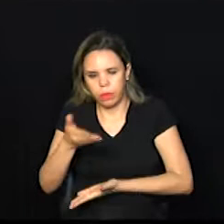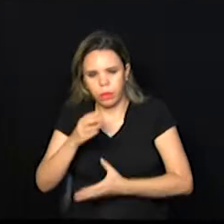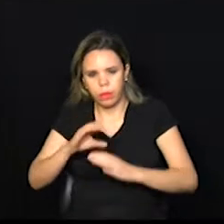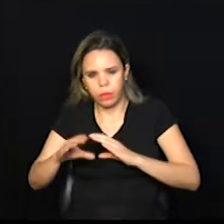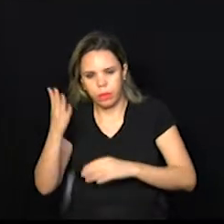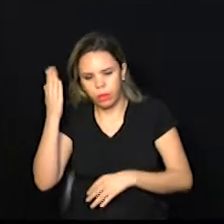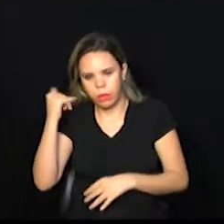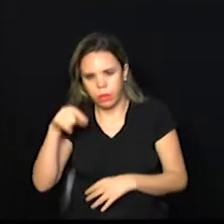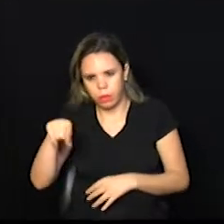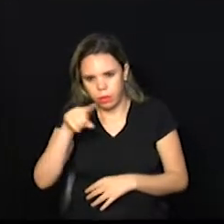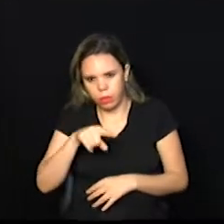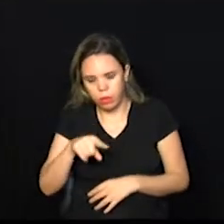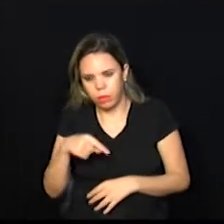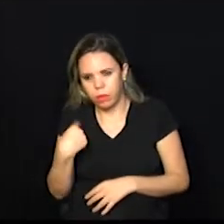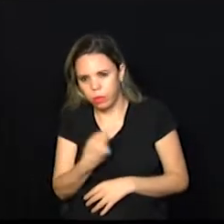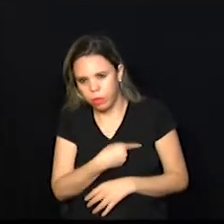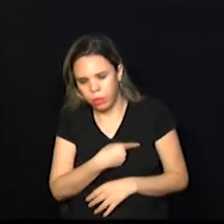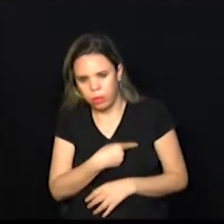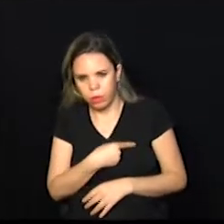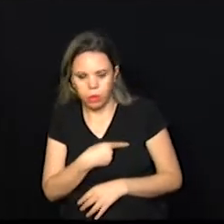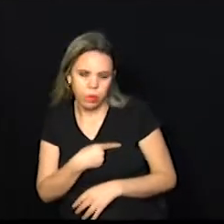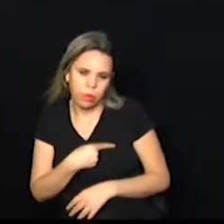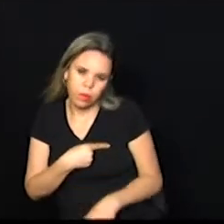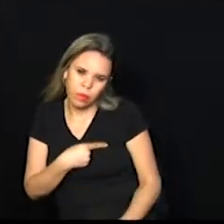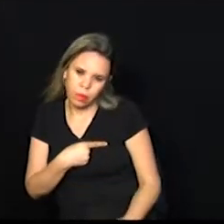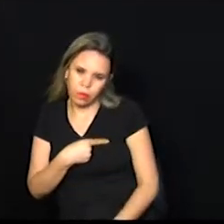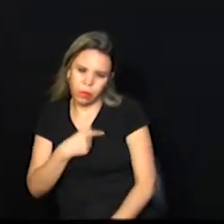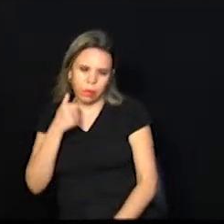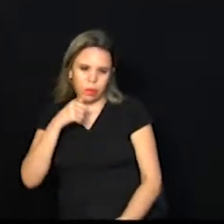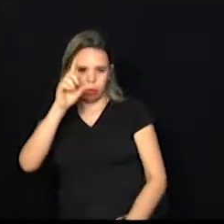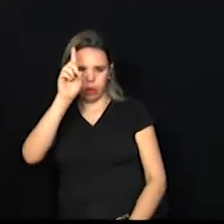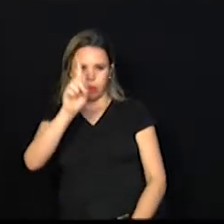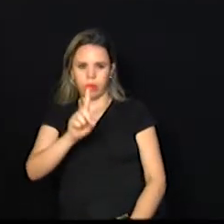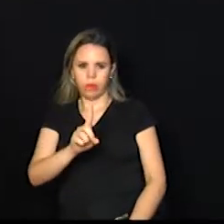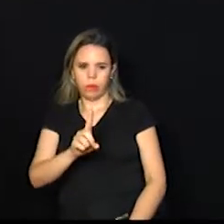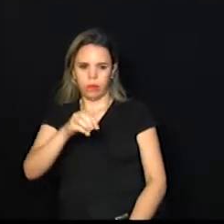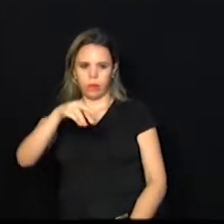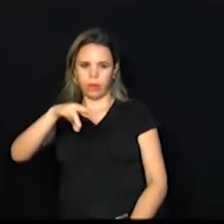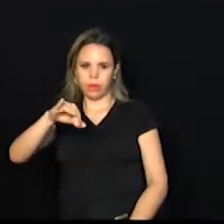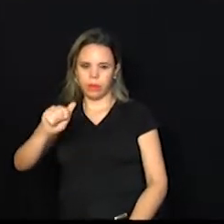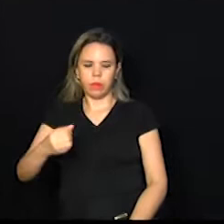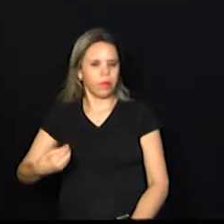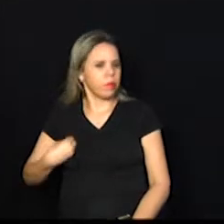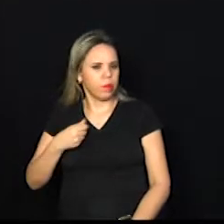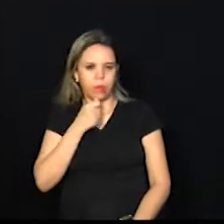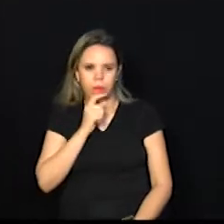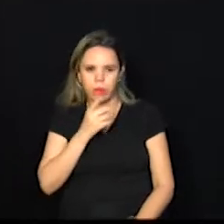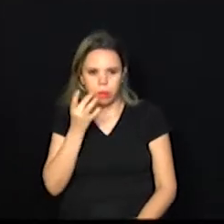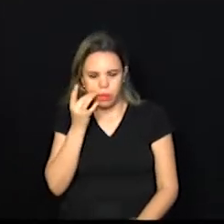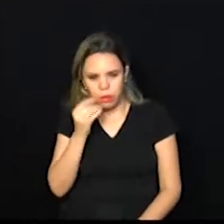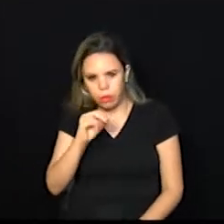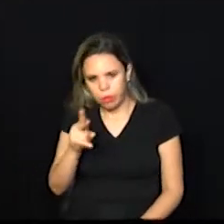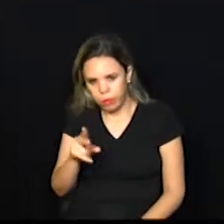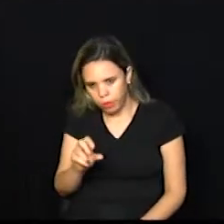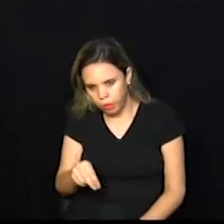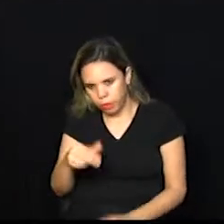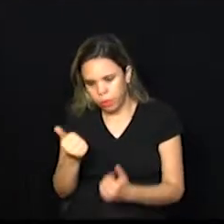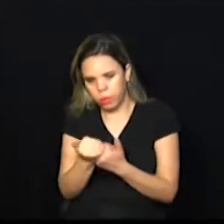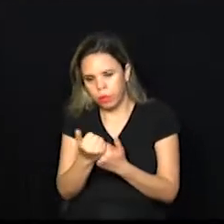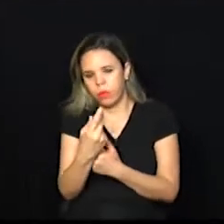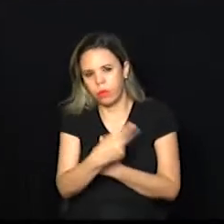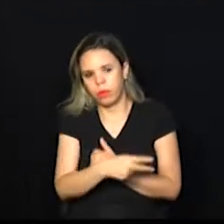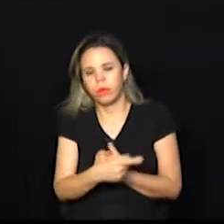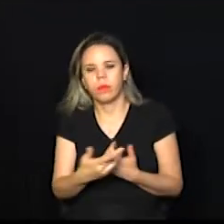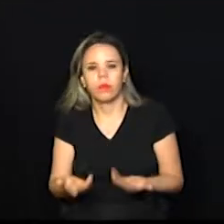todos sabem, nós estamos, a nossa diretora Maria Aparecida não está presente, mas a Juliana está aqui representando